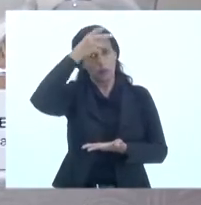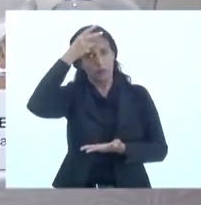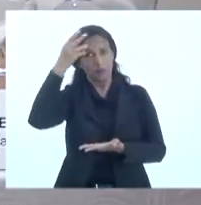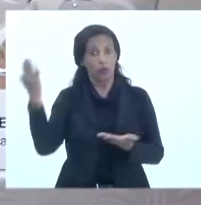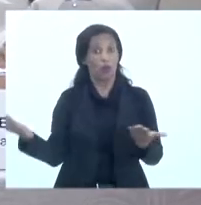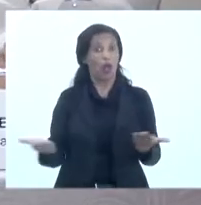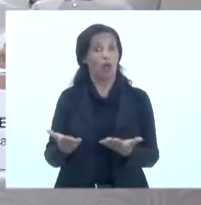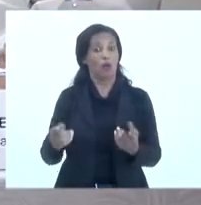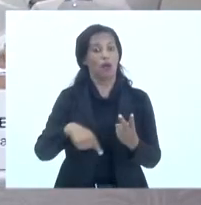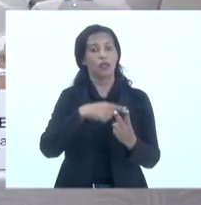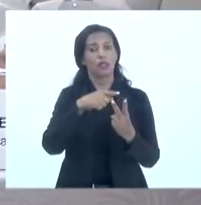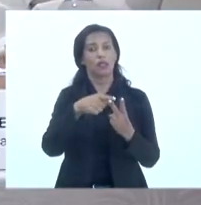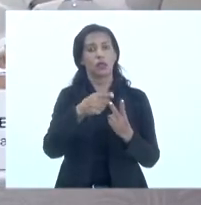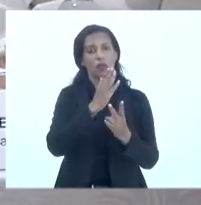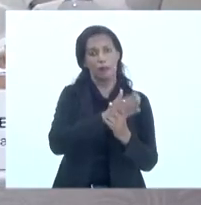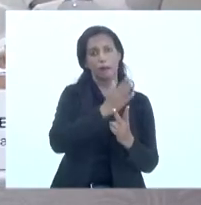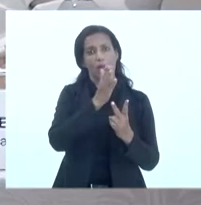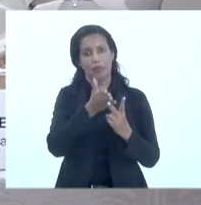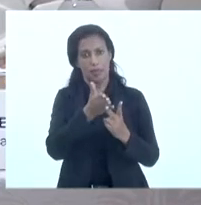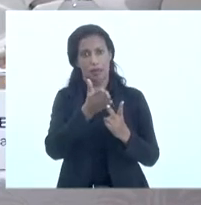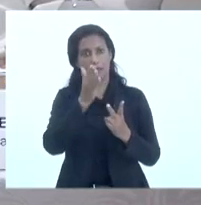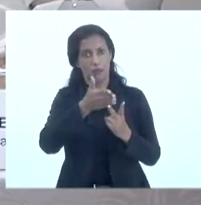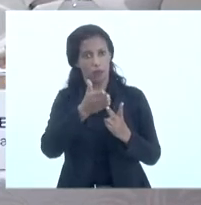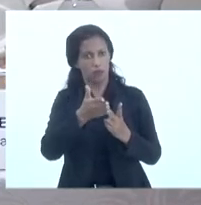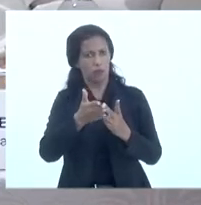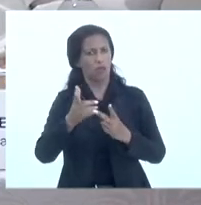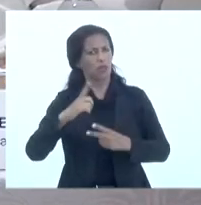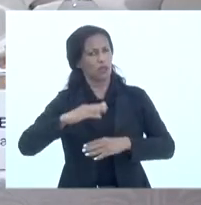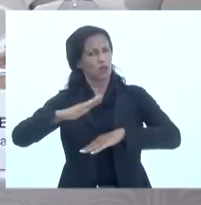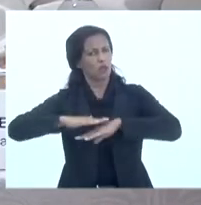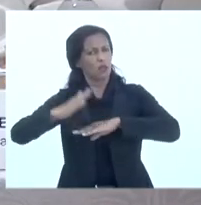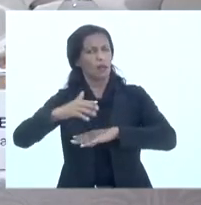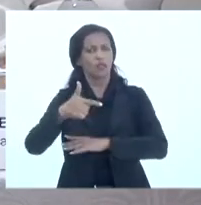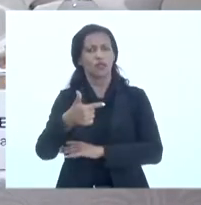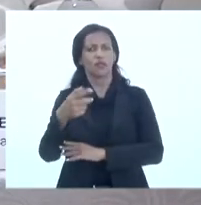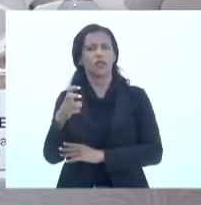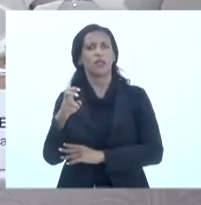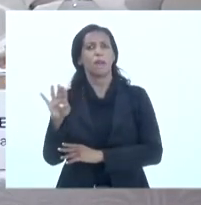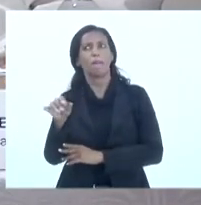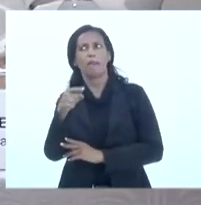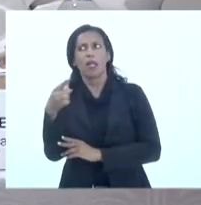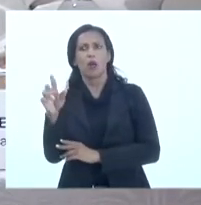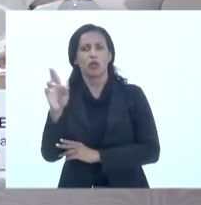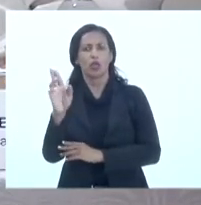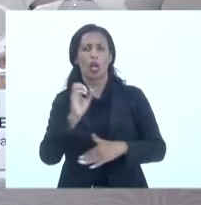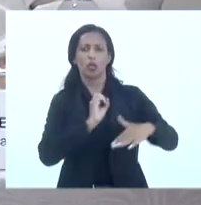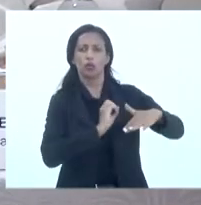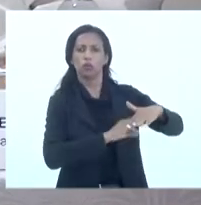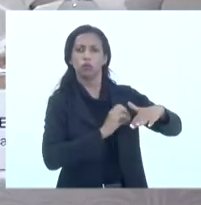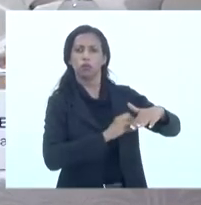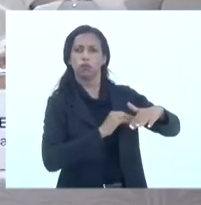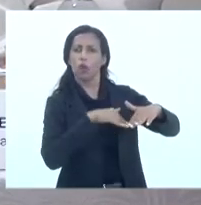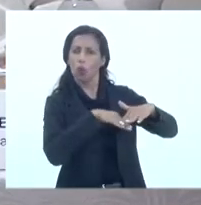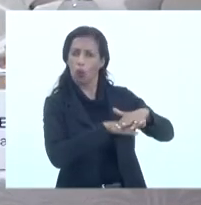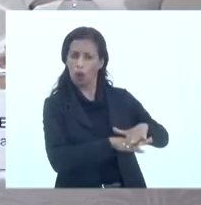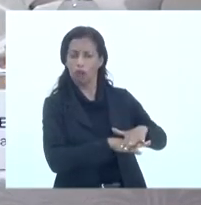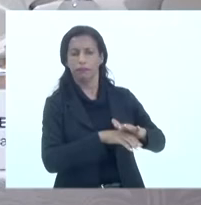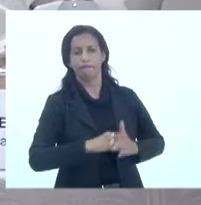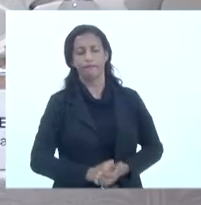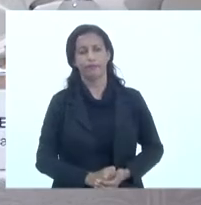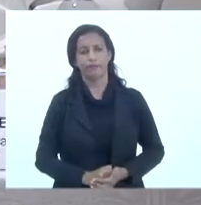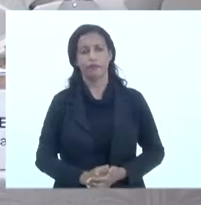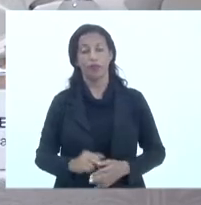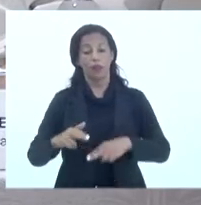parcela de 3 bilhões. Então, o Estado tem mais de 25 bilhões de reais em caixa. Por conta da lei do